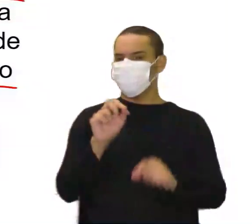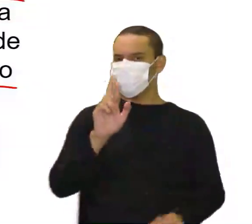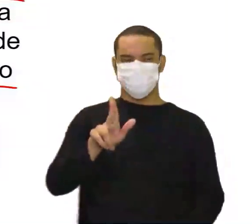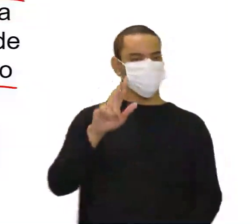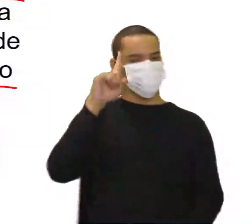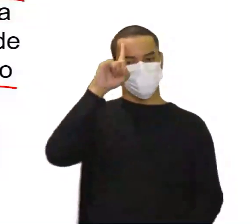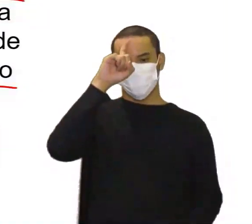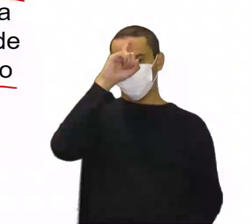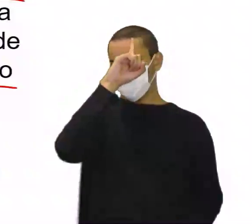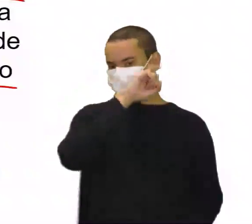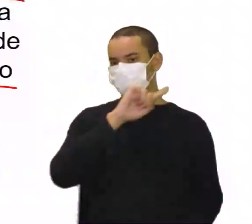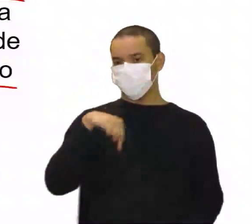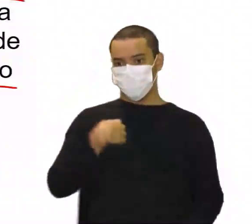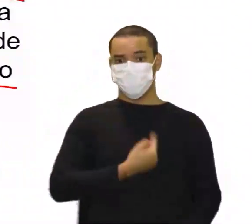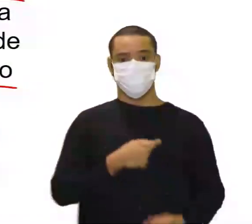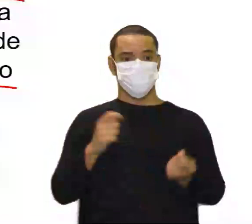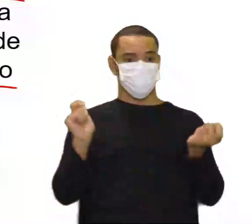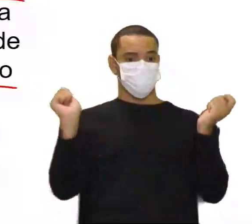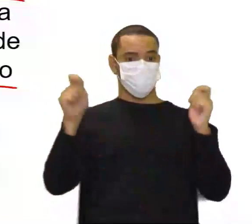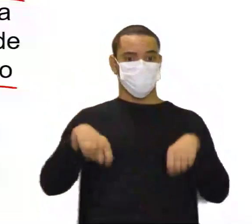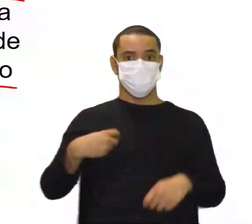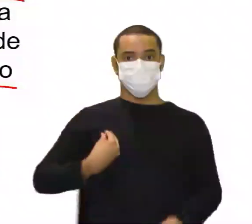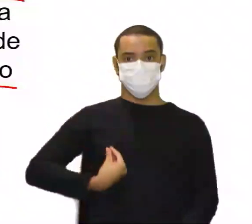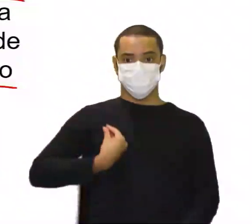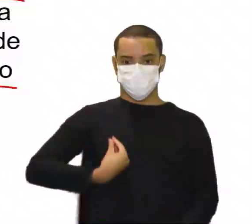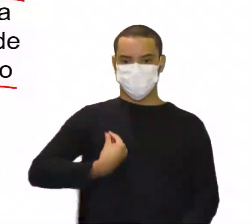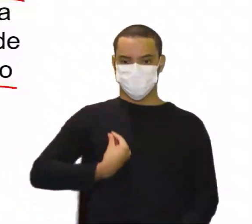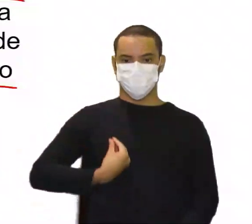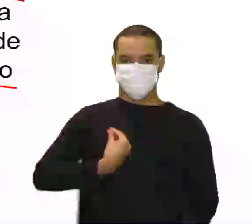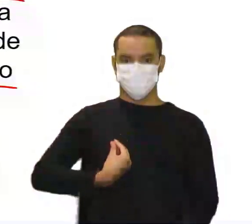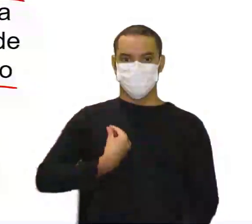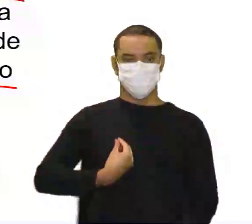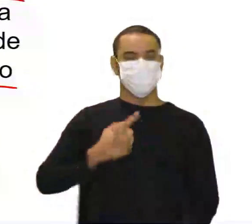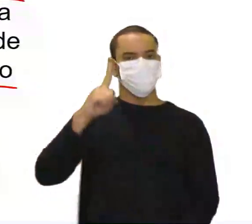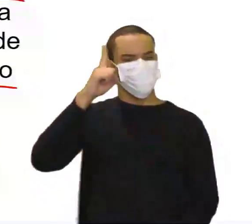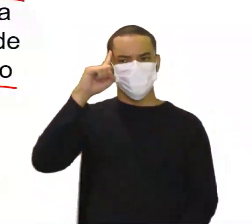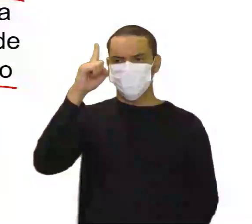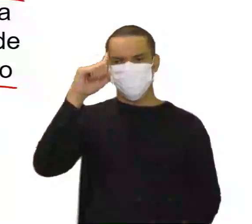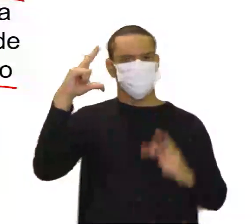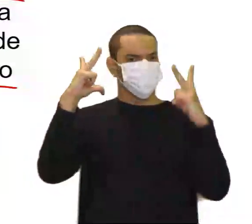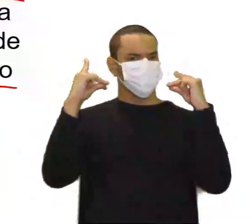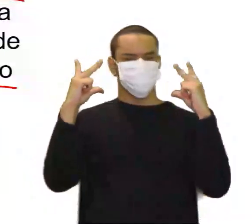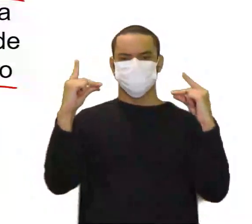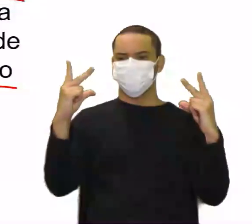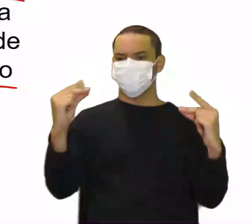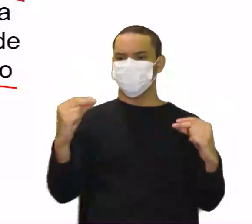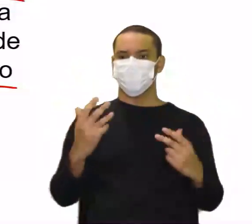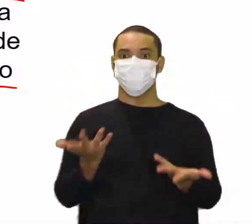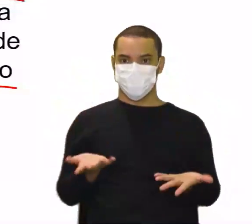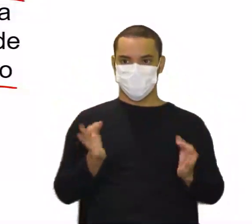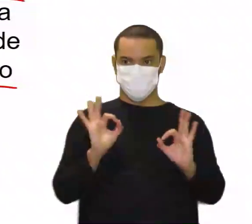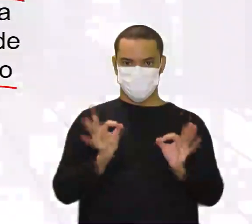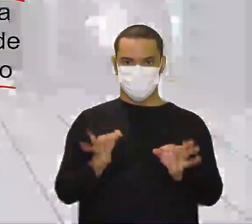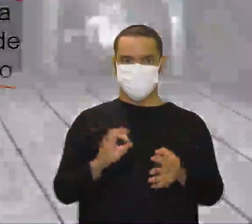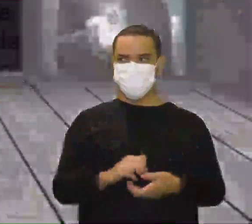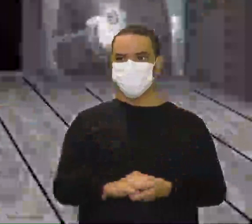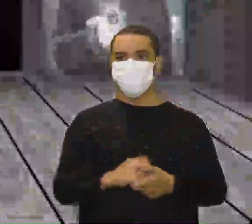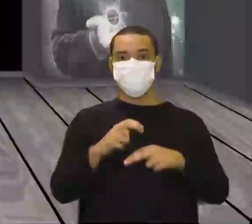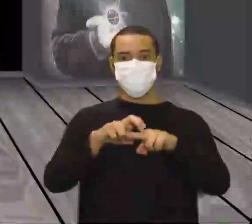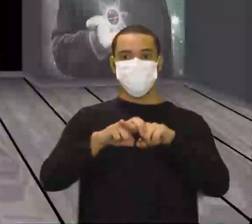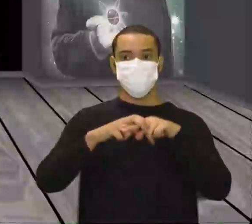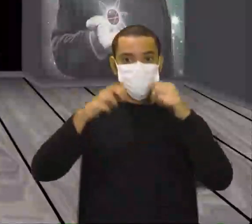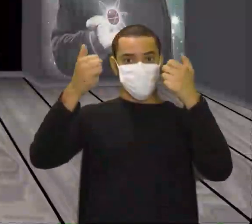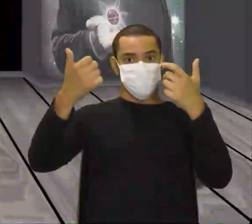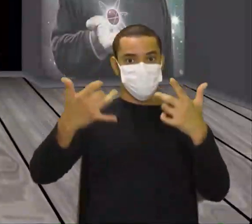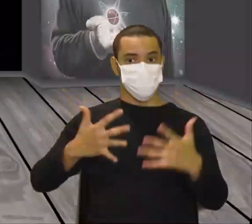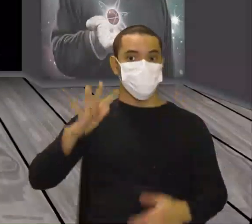difícil assim e podemos presenciá-la no nosso dia a dia. Então, pessoal, olha só, quando fala de